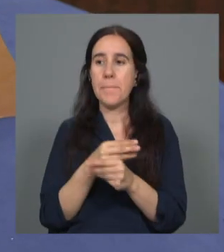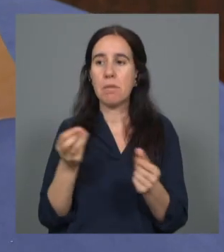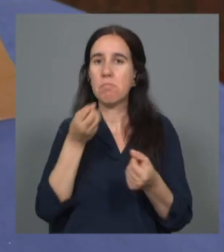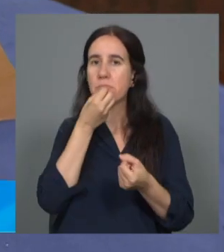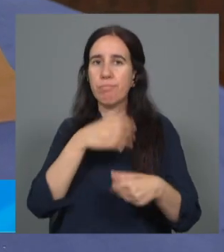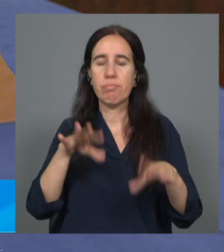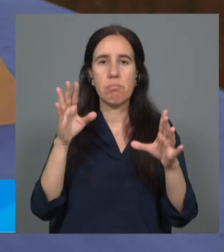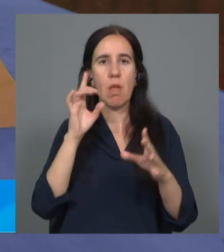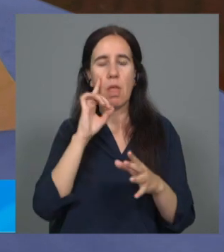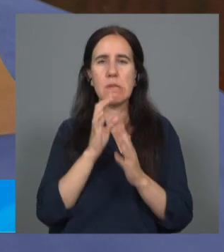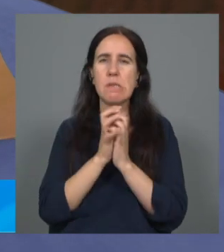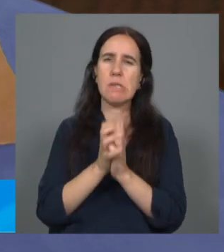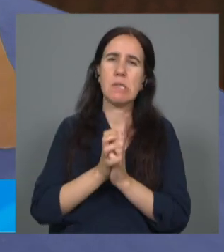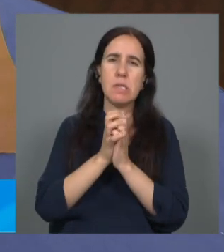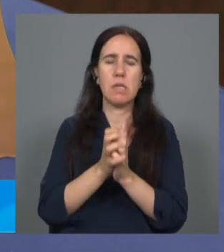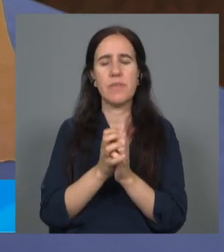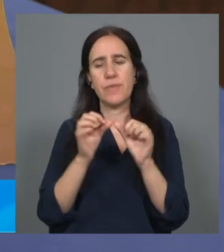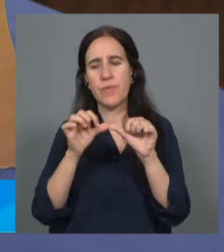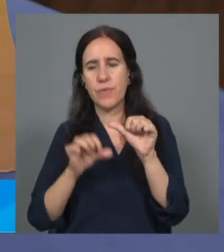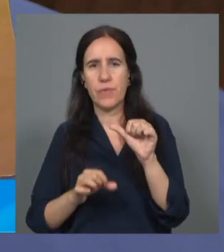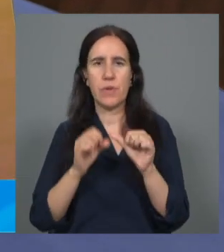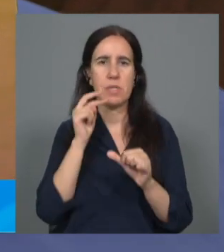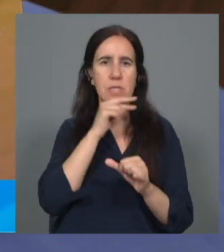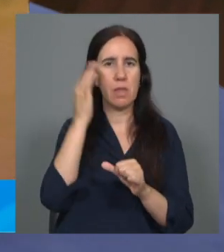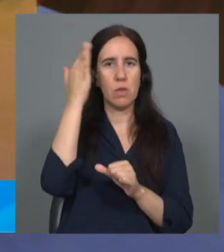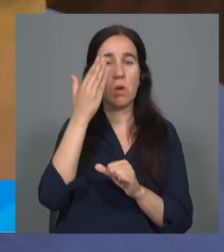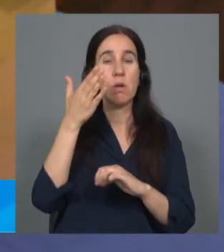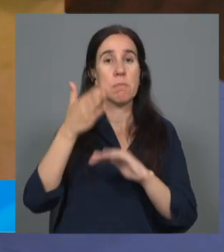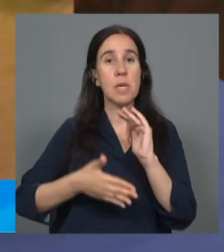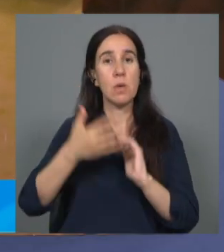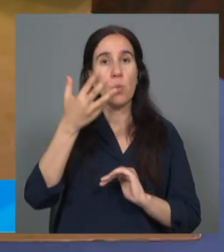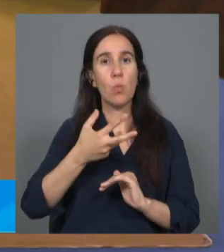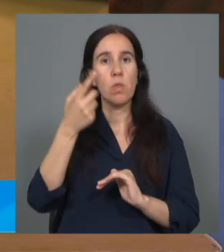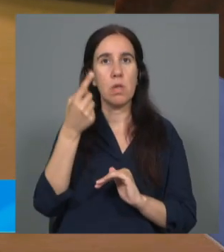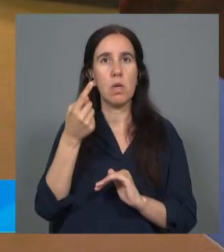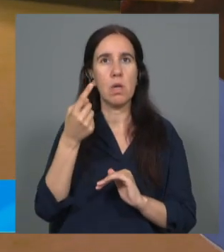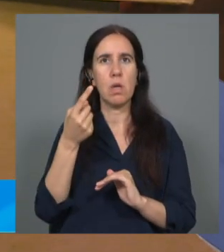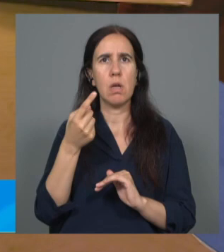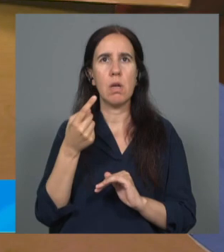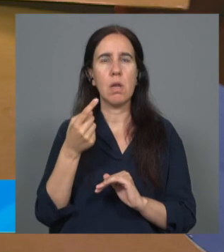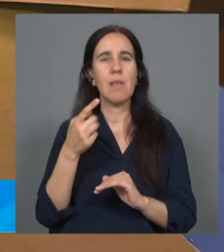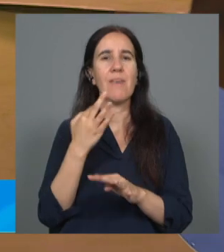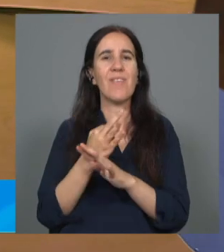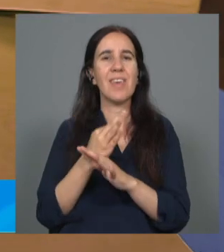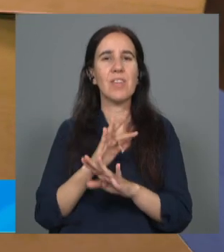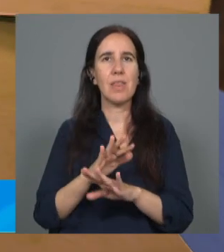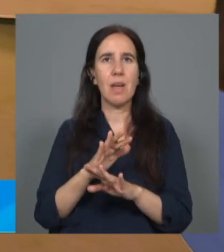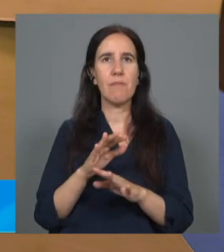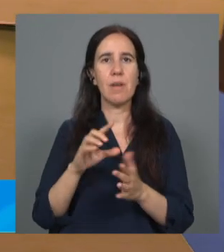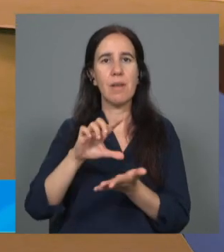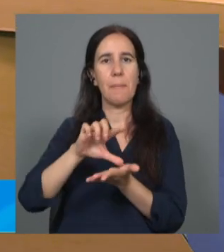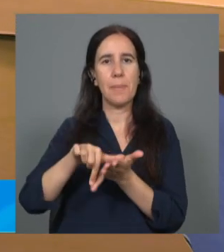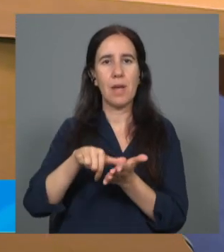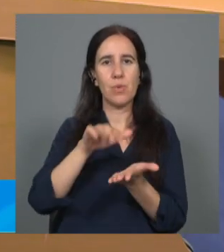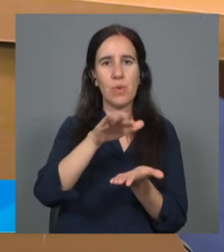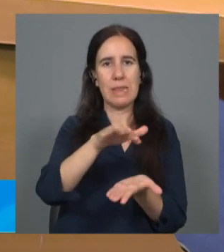fartou-se de rezar o responso de Santo António, até que um belo dia, quando estavam a dar uma festa, tiraram os pratos